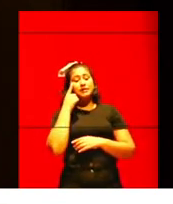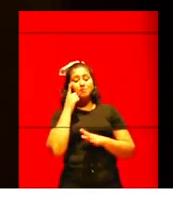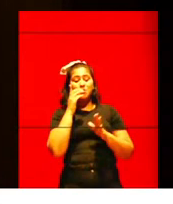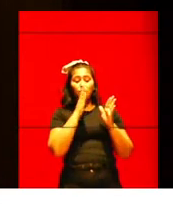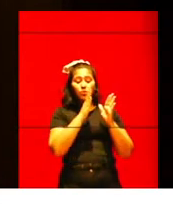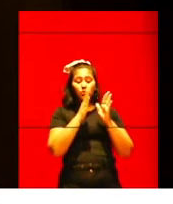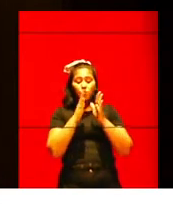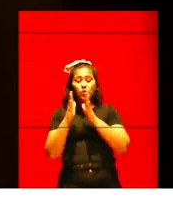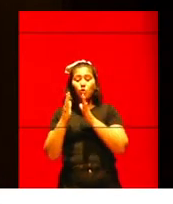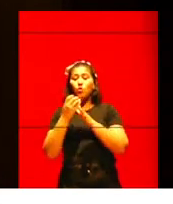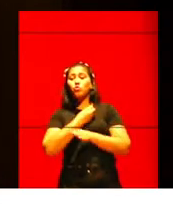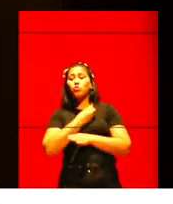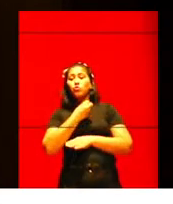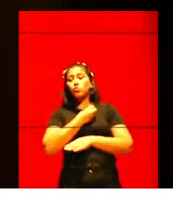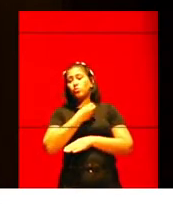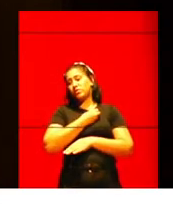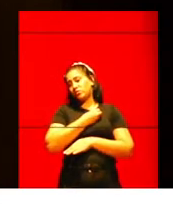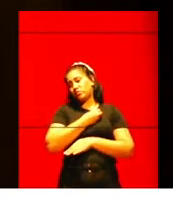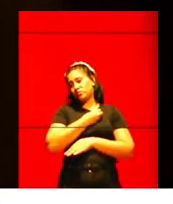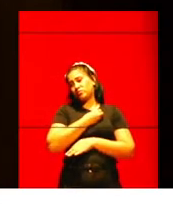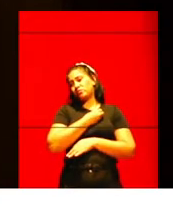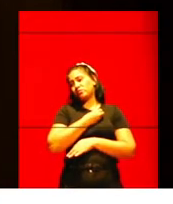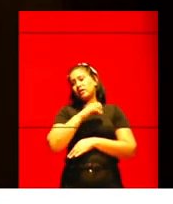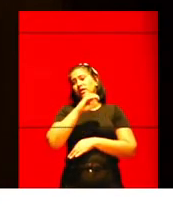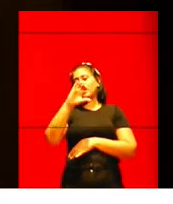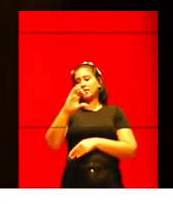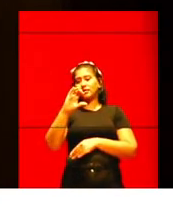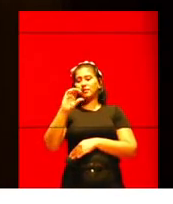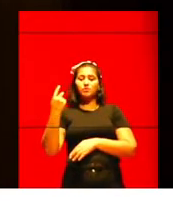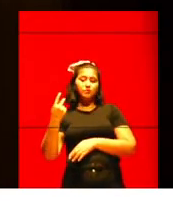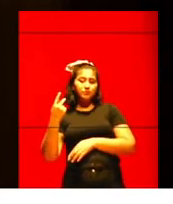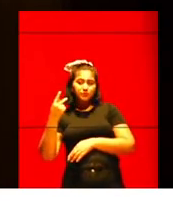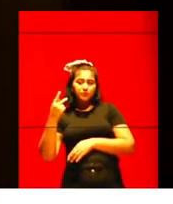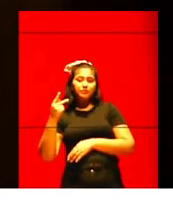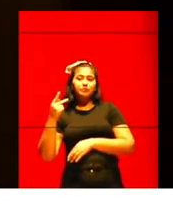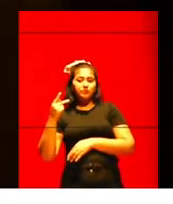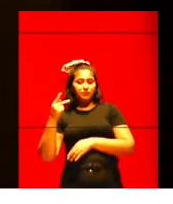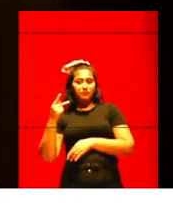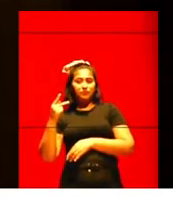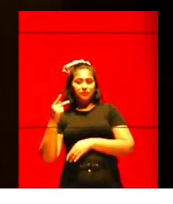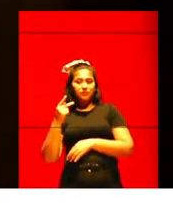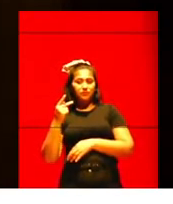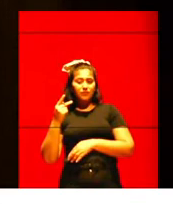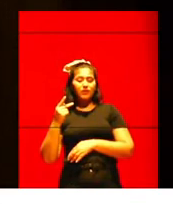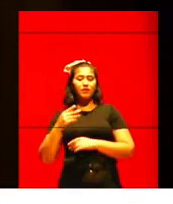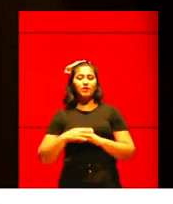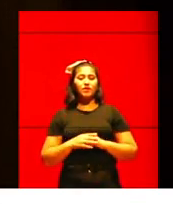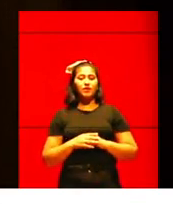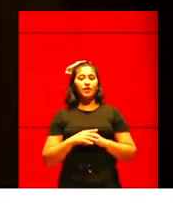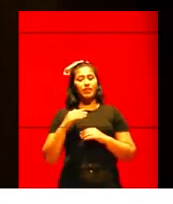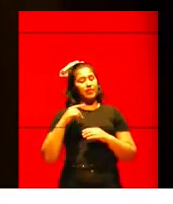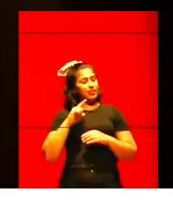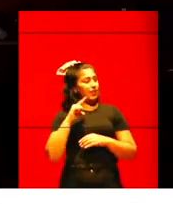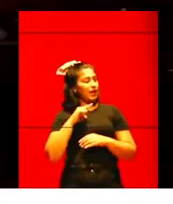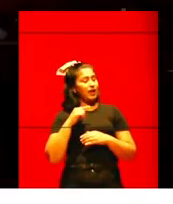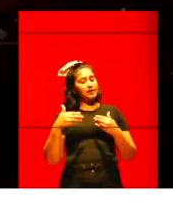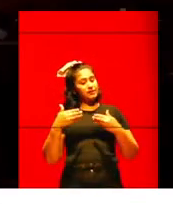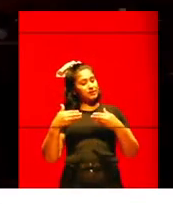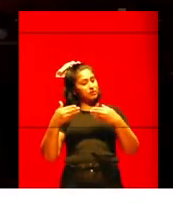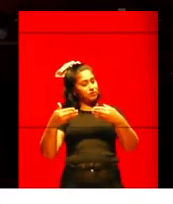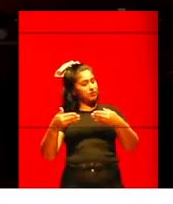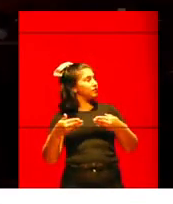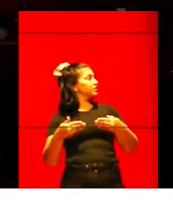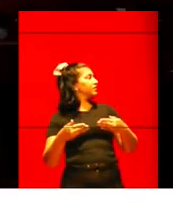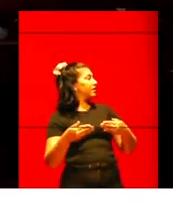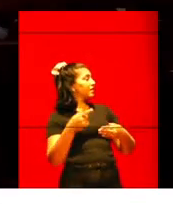tem o maior número de carbonos. Contei. E a sequência aqui, né? A gente conta